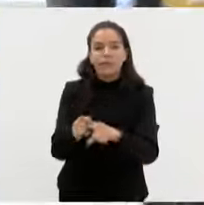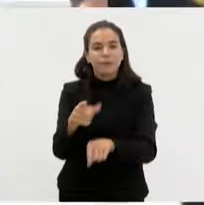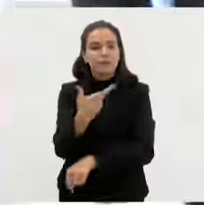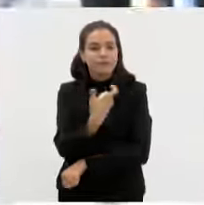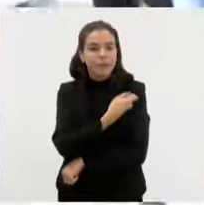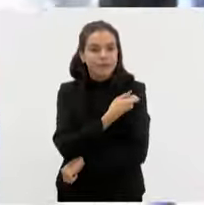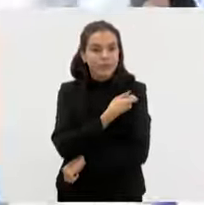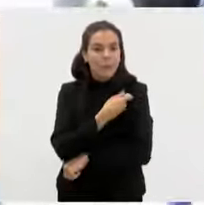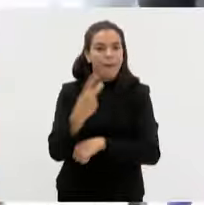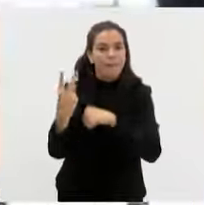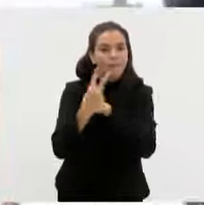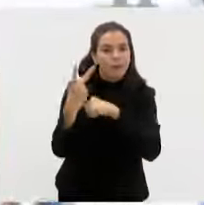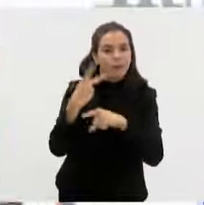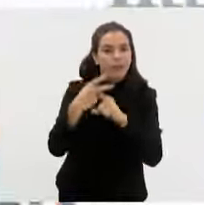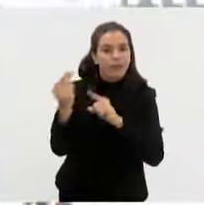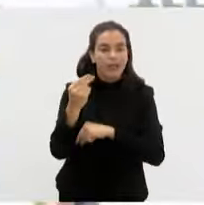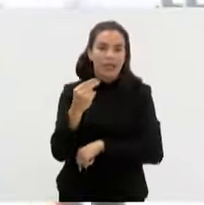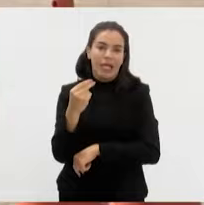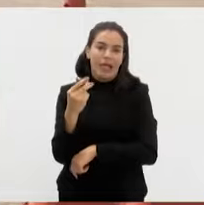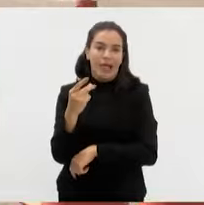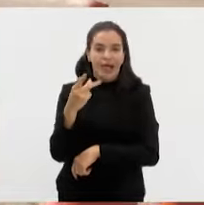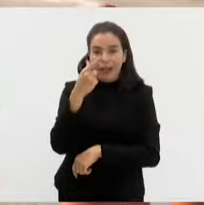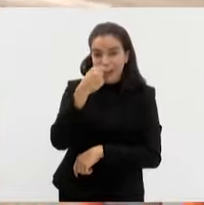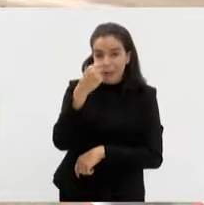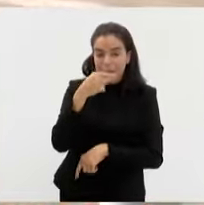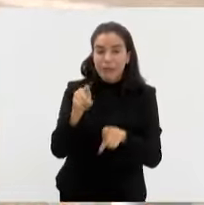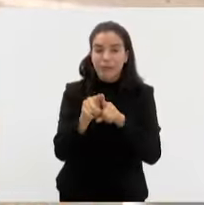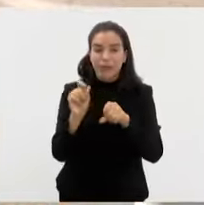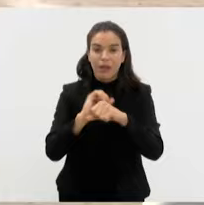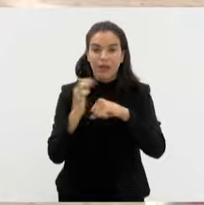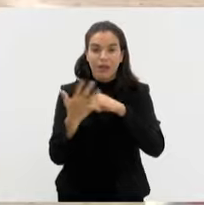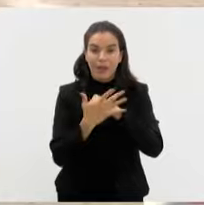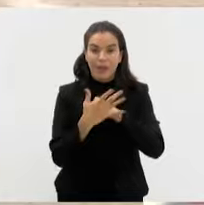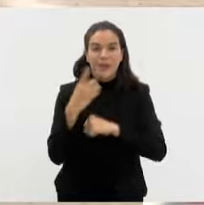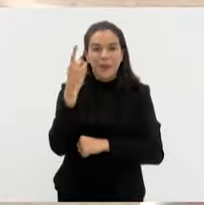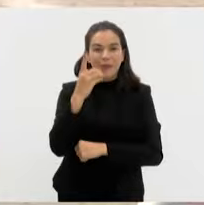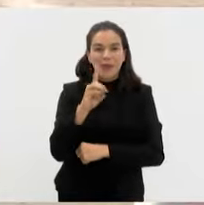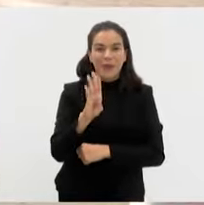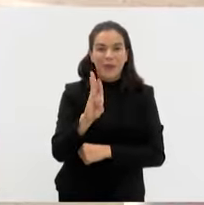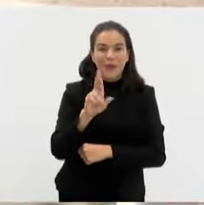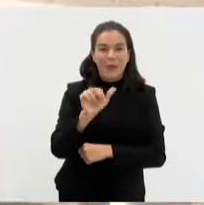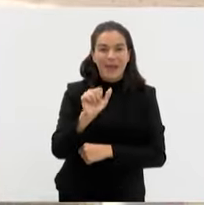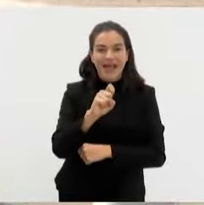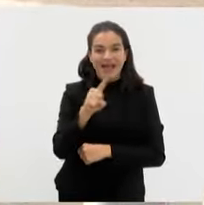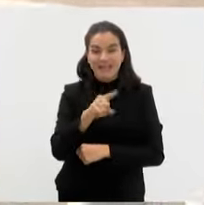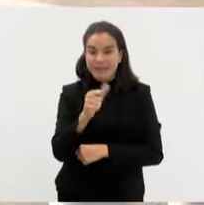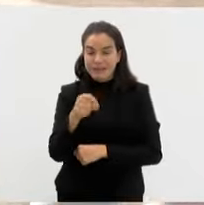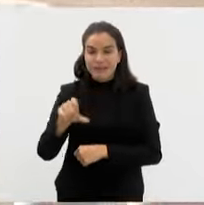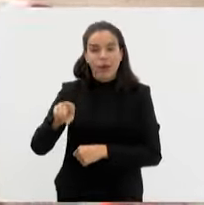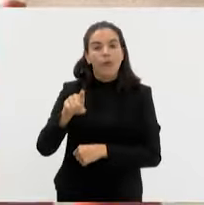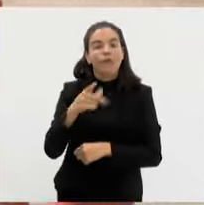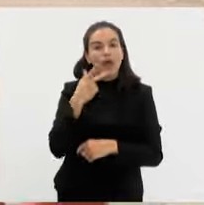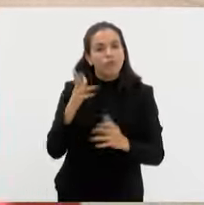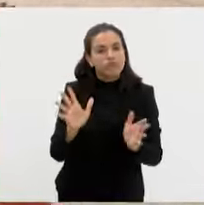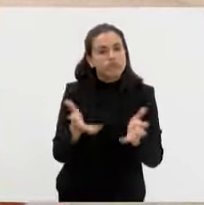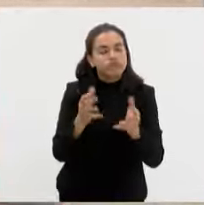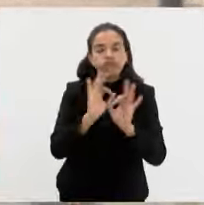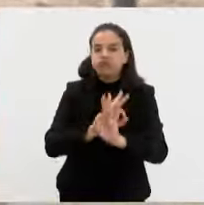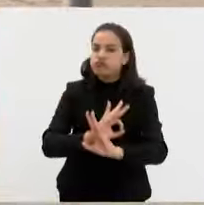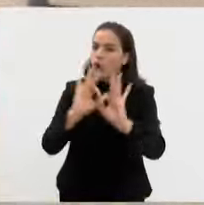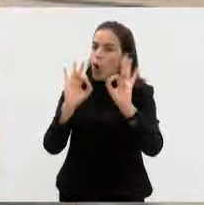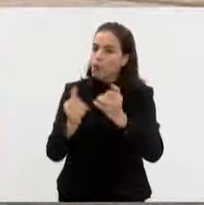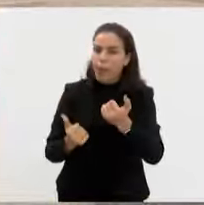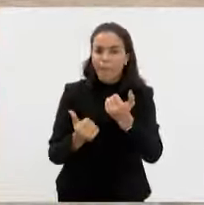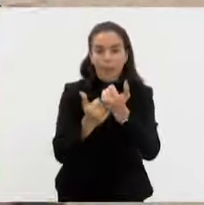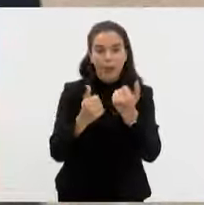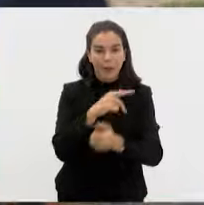contra a gripe e a Covid, por exemplo. O deputado Brazão elogiou a iniciativa do Departamento Médico com apoio